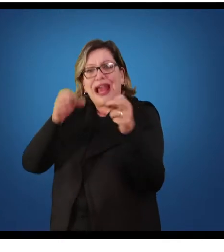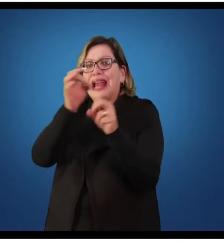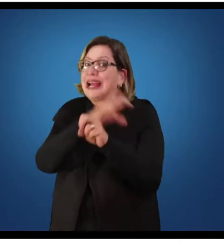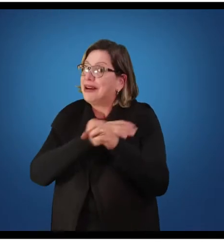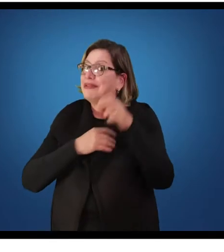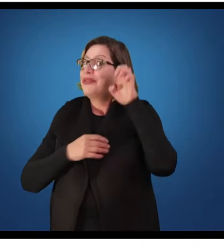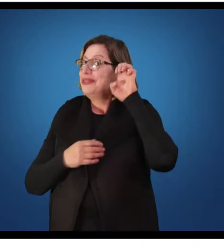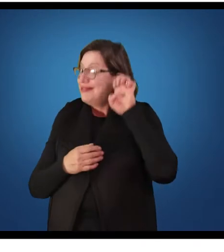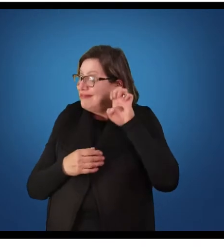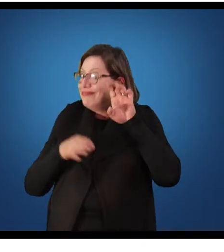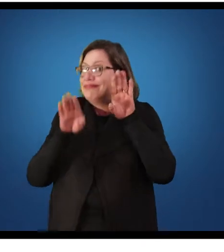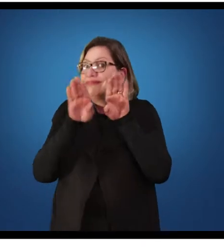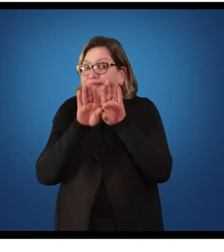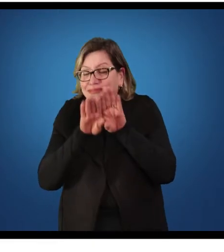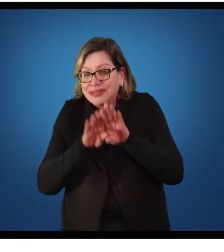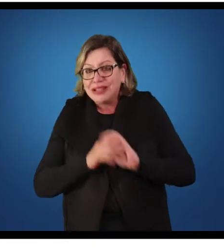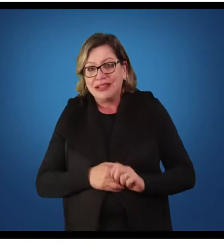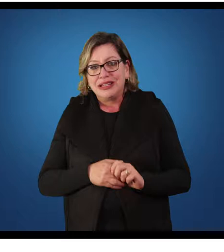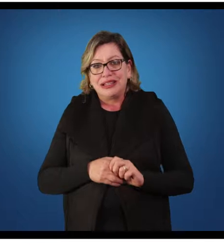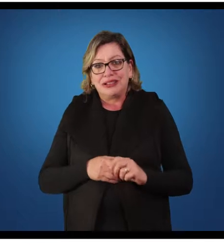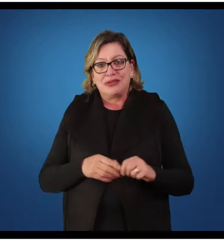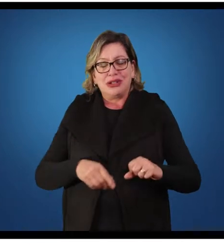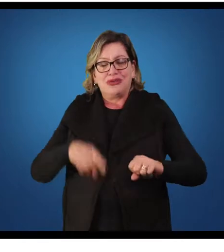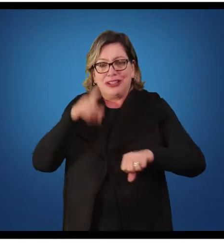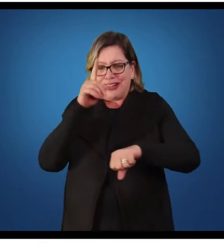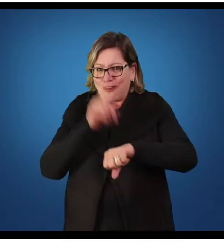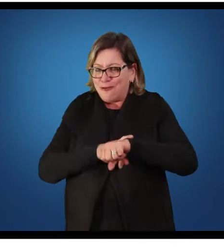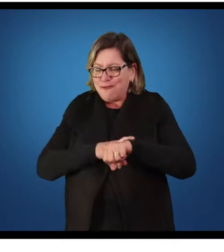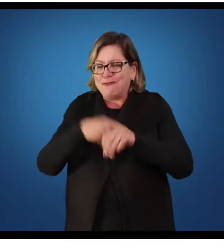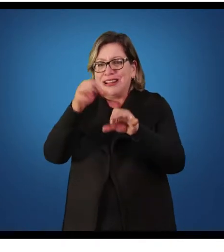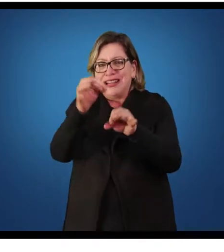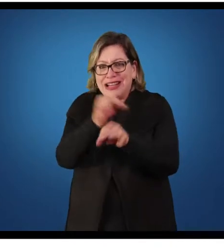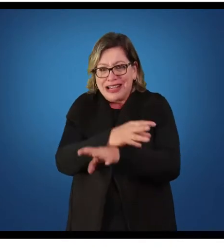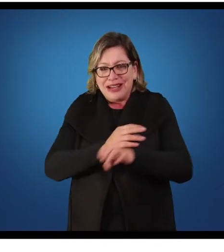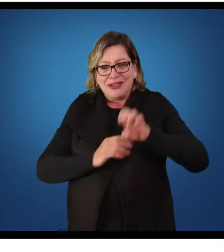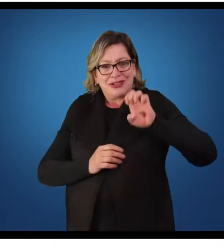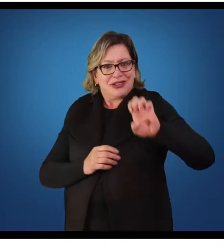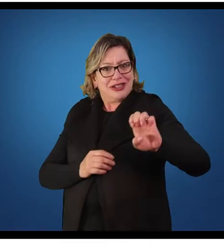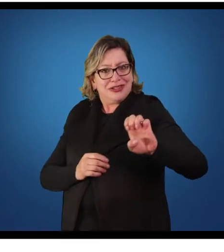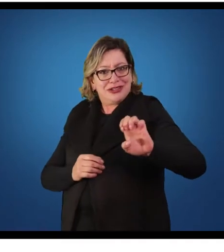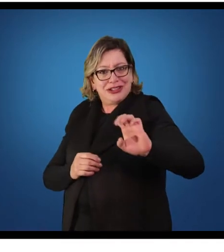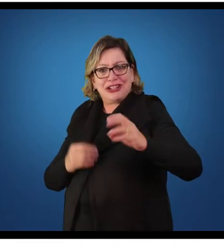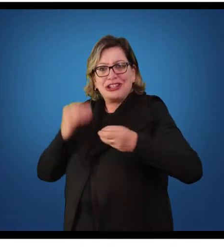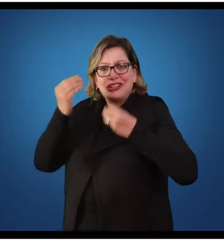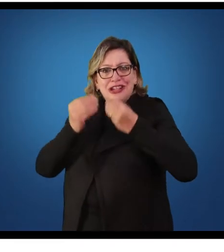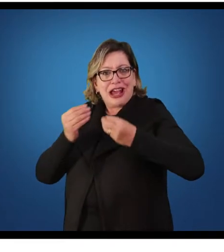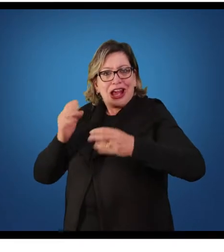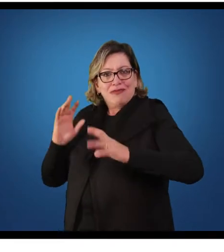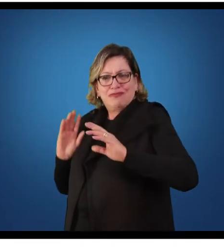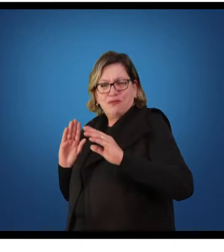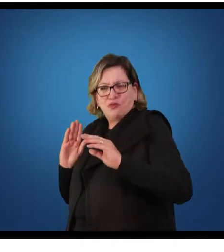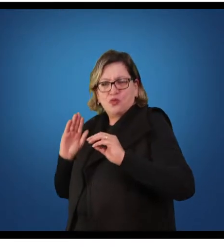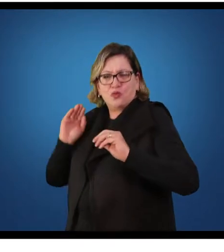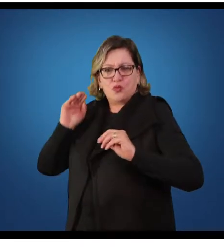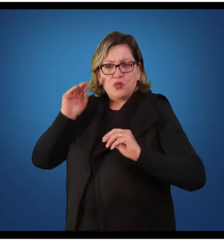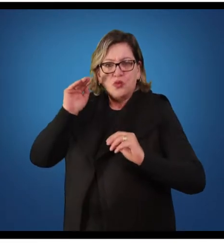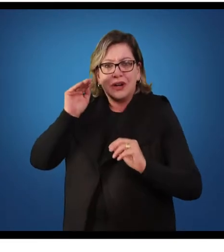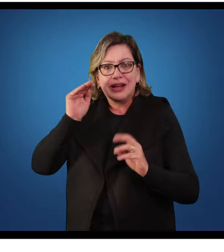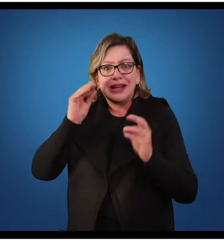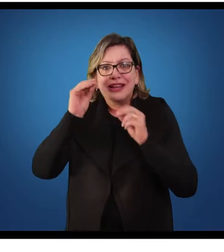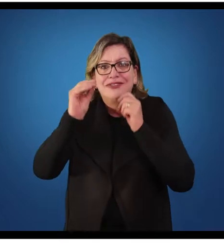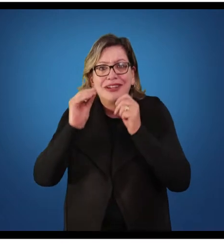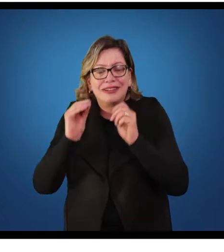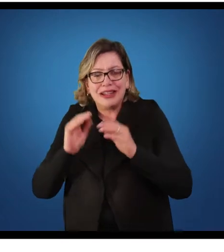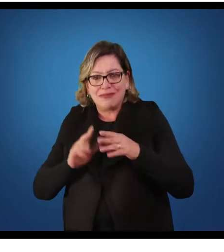o esquerdo. Nesse momento que você terminou com o esquerdo, você já vai entrar na fase de voo, que seria a fase